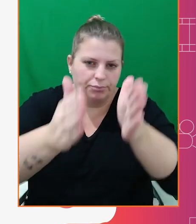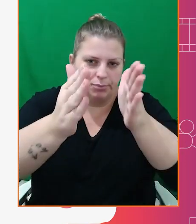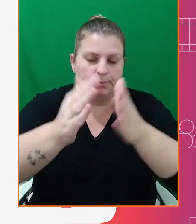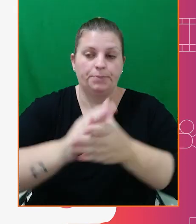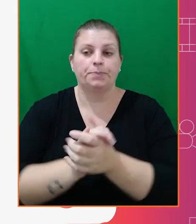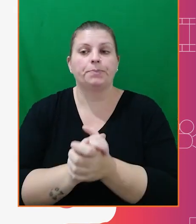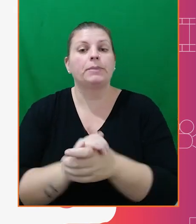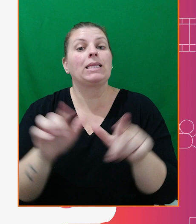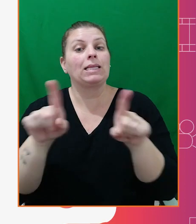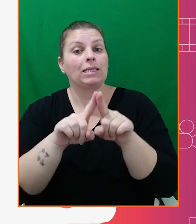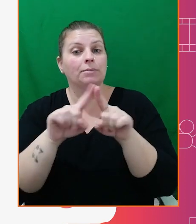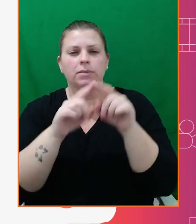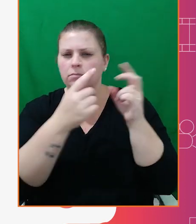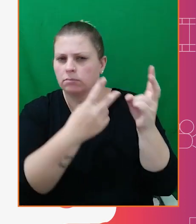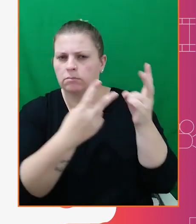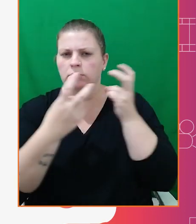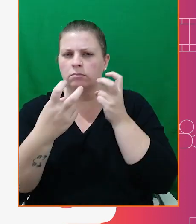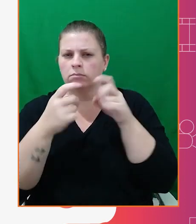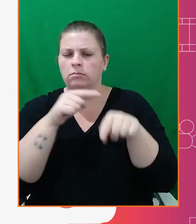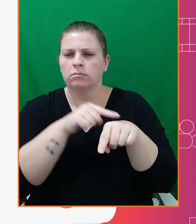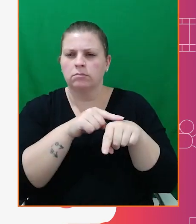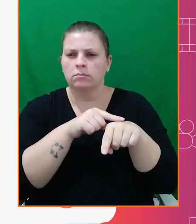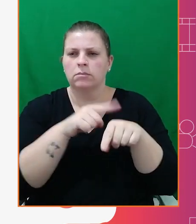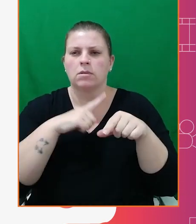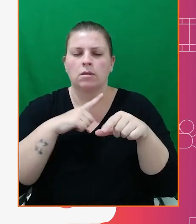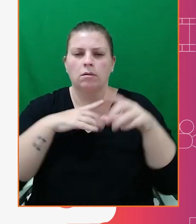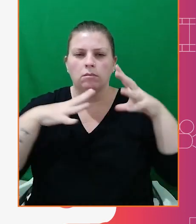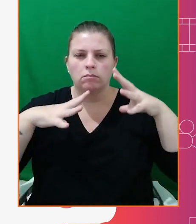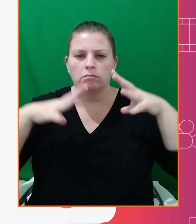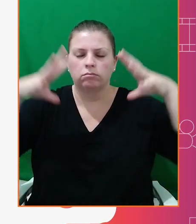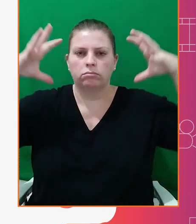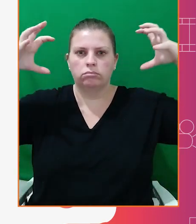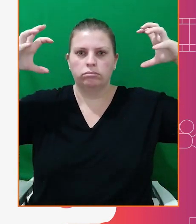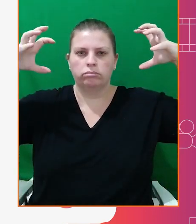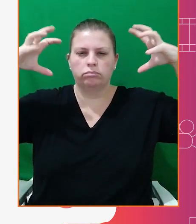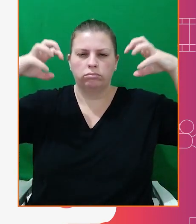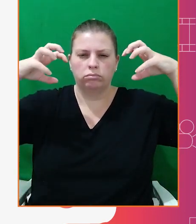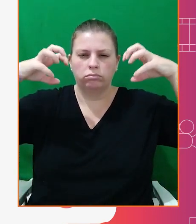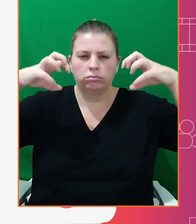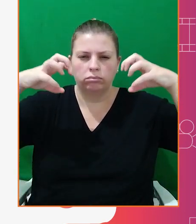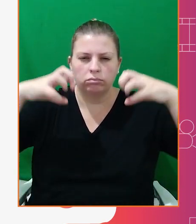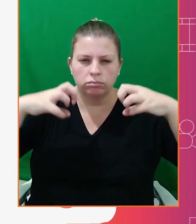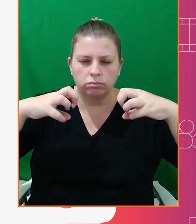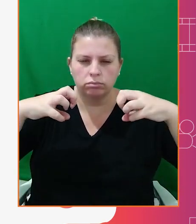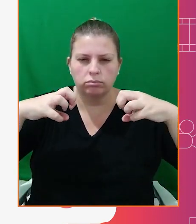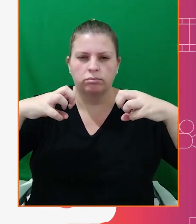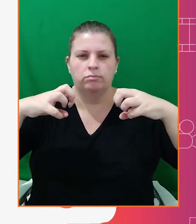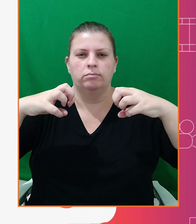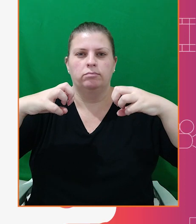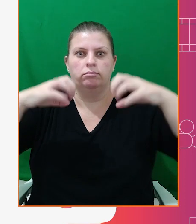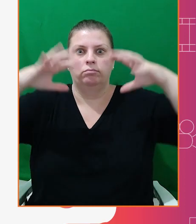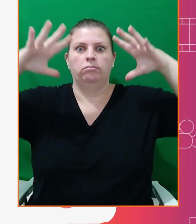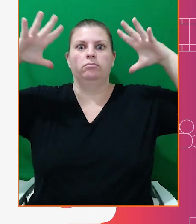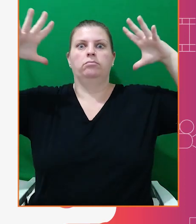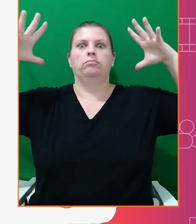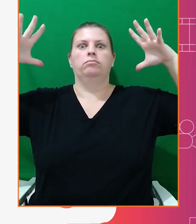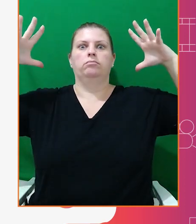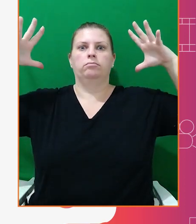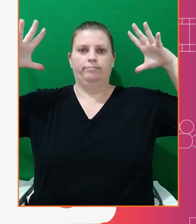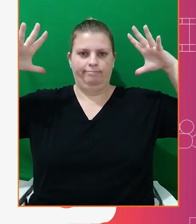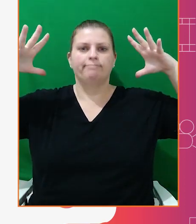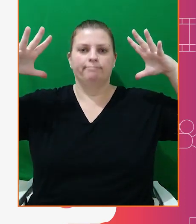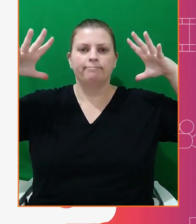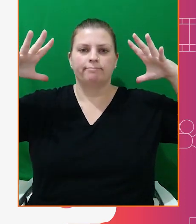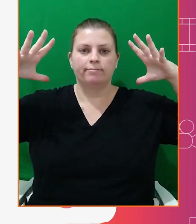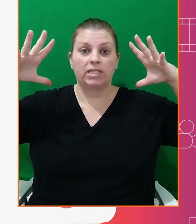também podemos perceber a ideia de contraste por meio das cores. O cenário preza por tons bastante